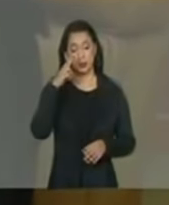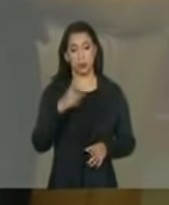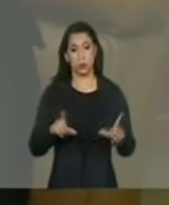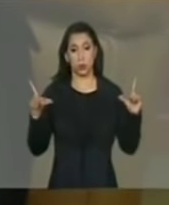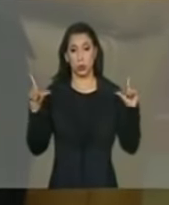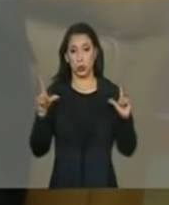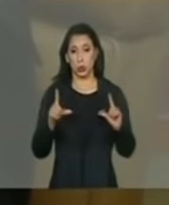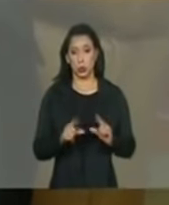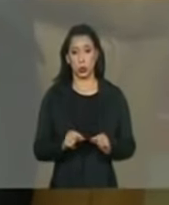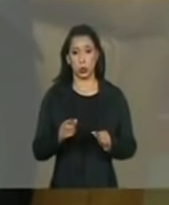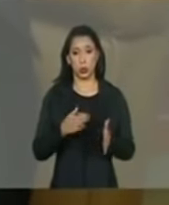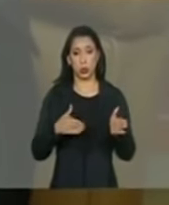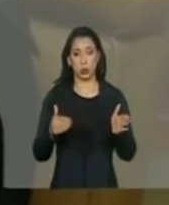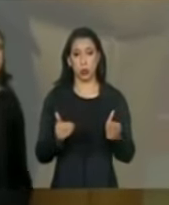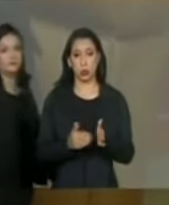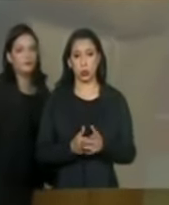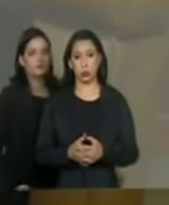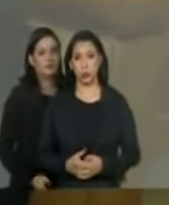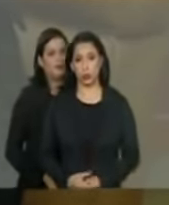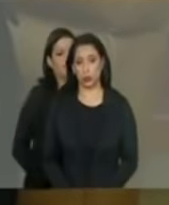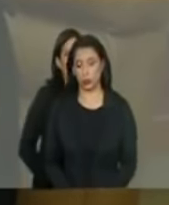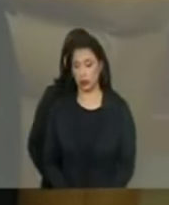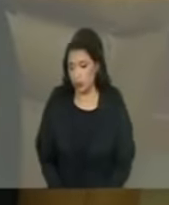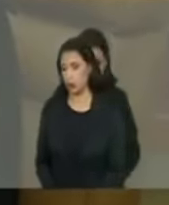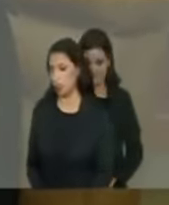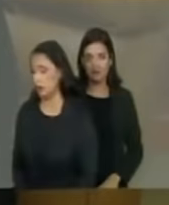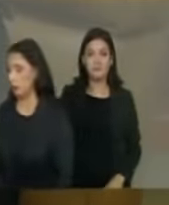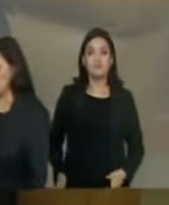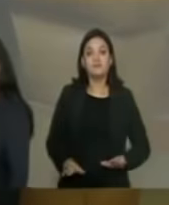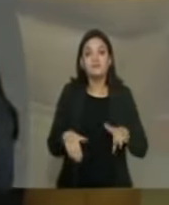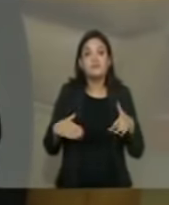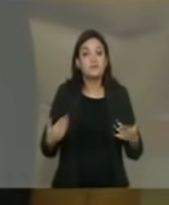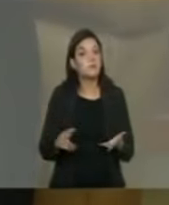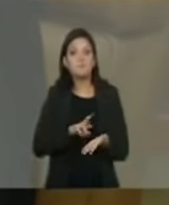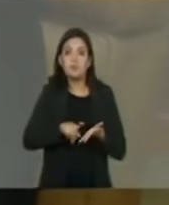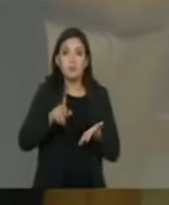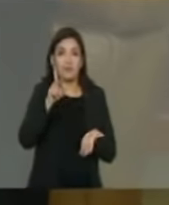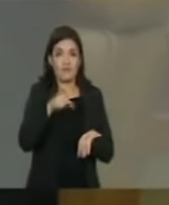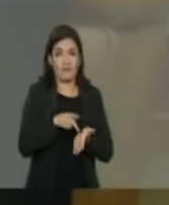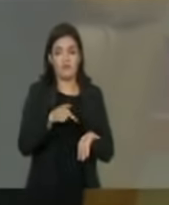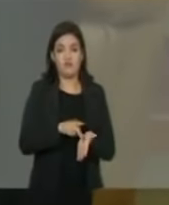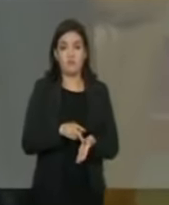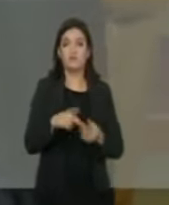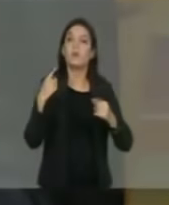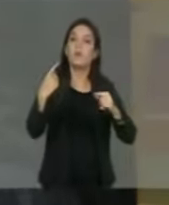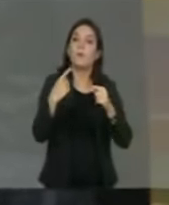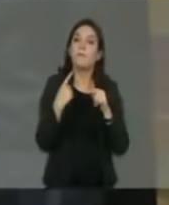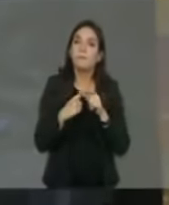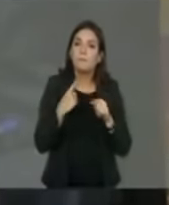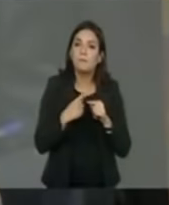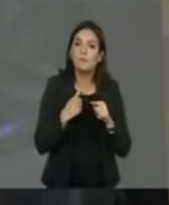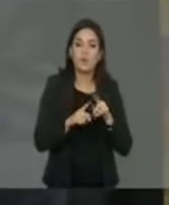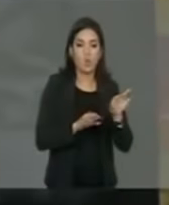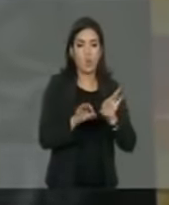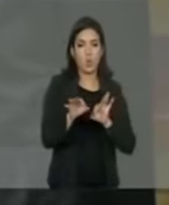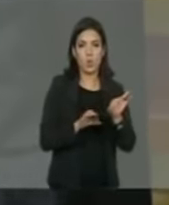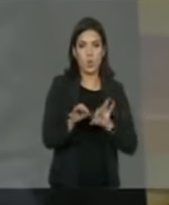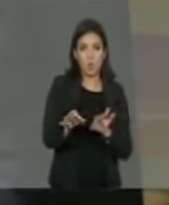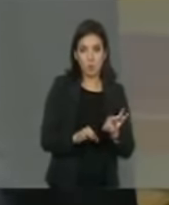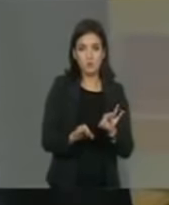todo o itinerário recursal não é verdade não é verdade pois o ordenamento positivo brasileiro